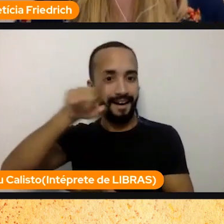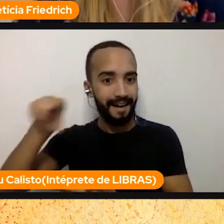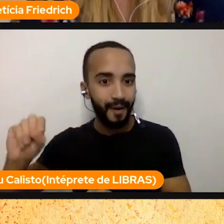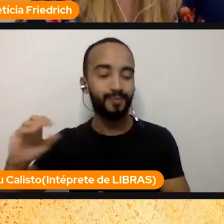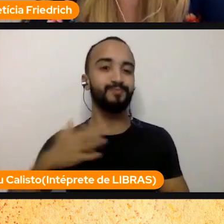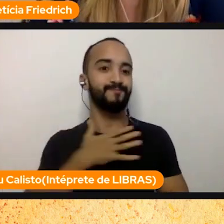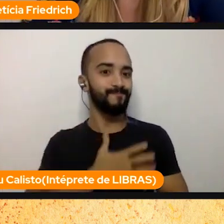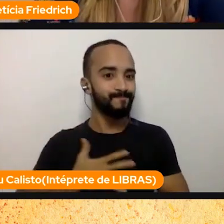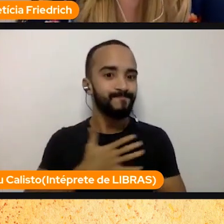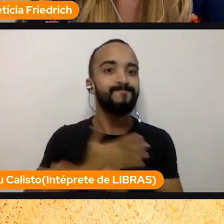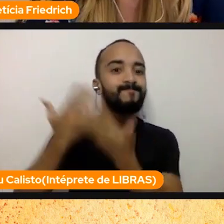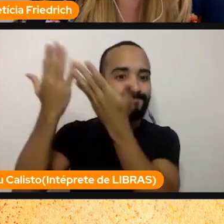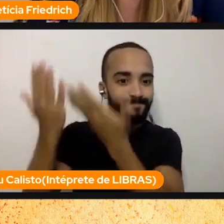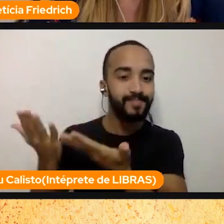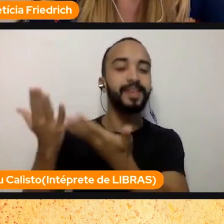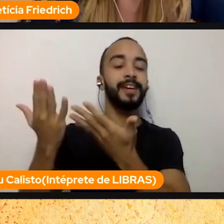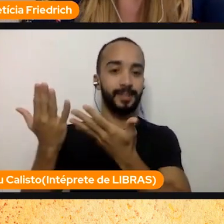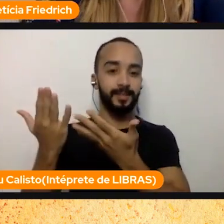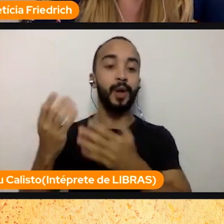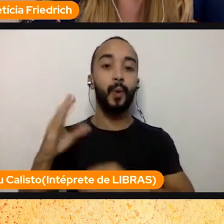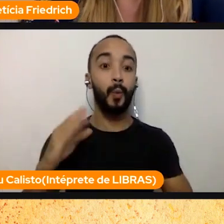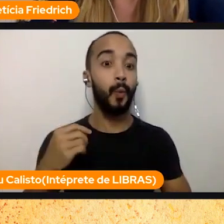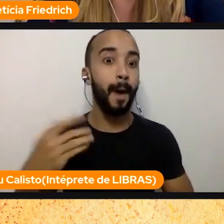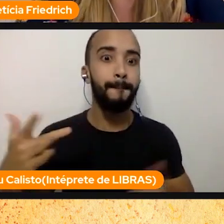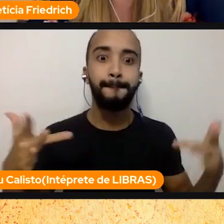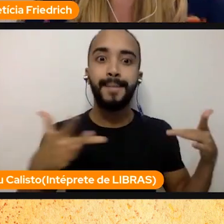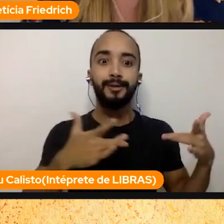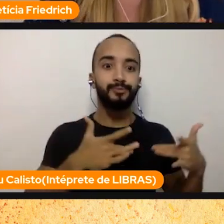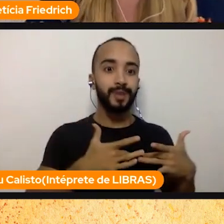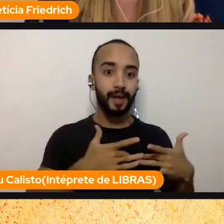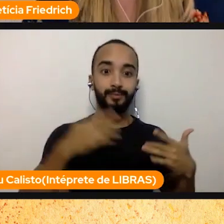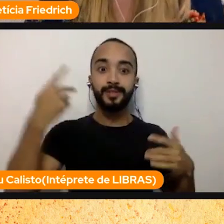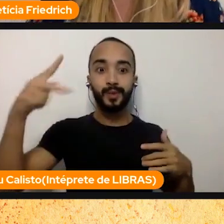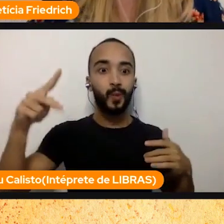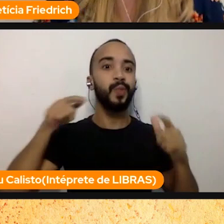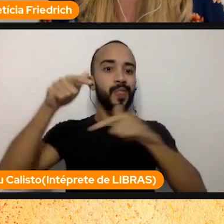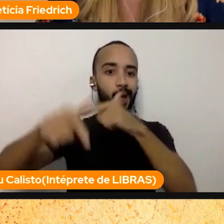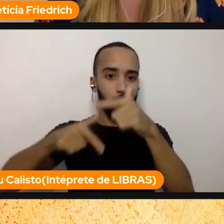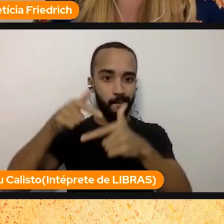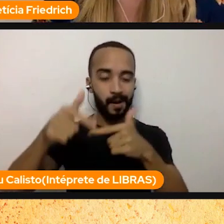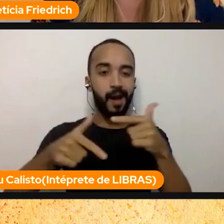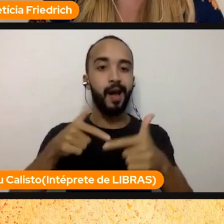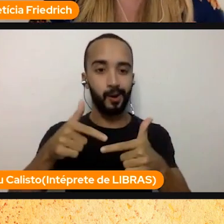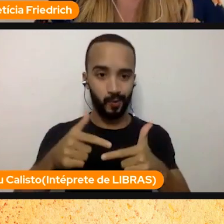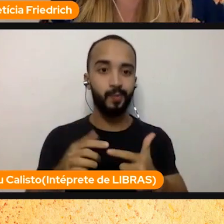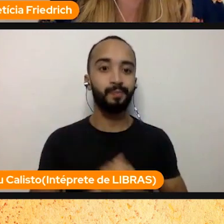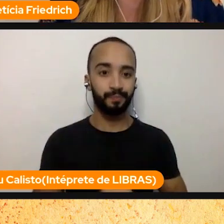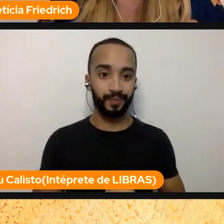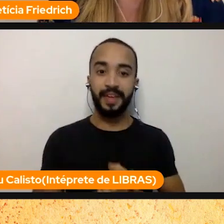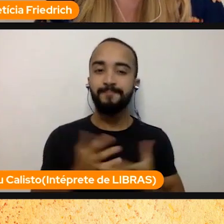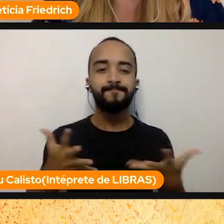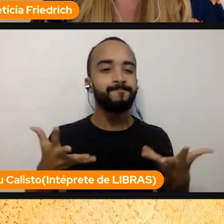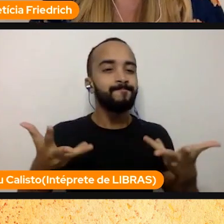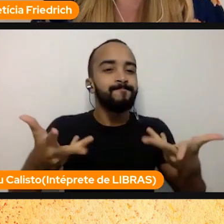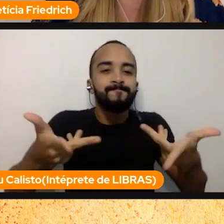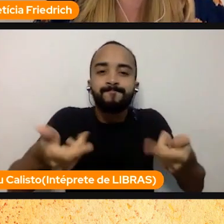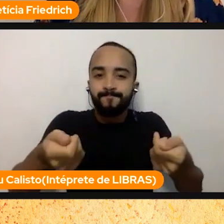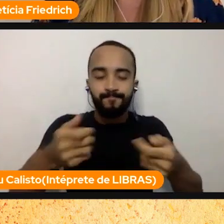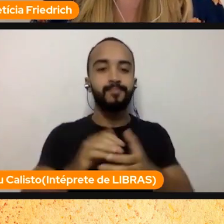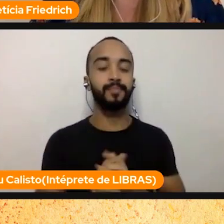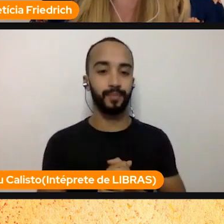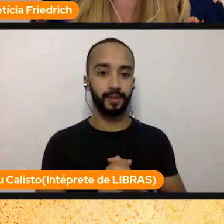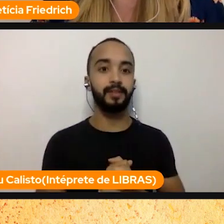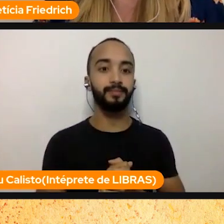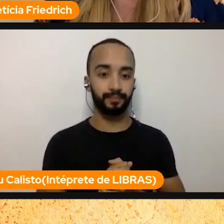Eu sou completamente apaixonado por ele, o trabalho dele todo, e a generosidade dele é incrível, assim. Então, Júlio, respondendo a